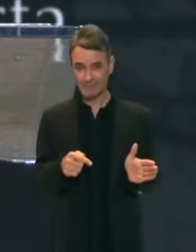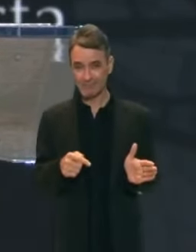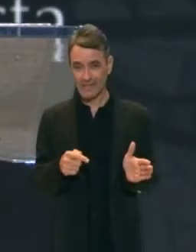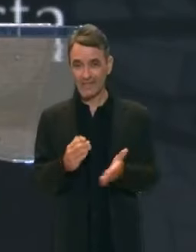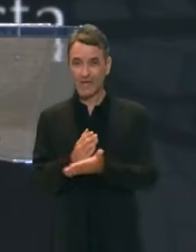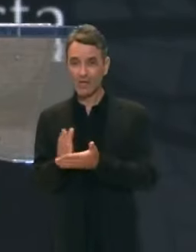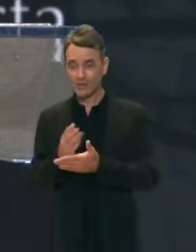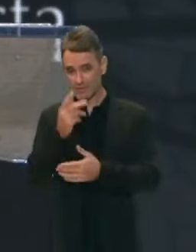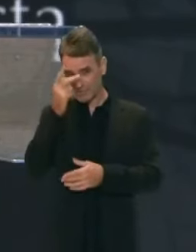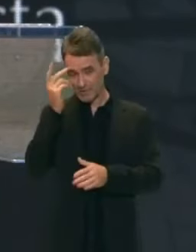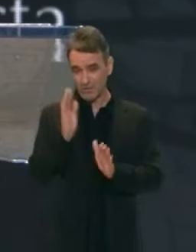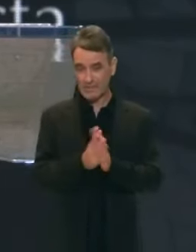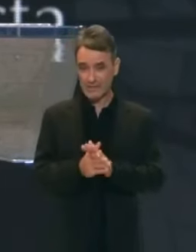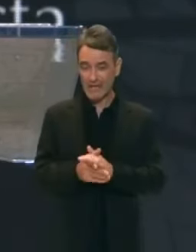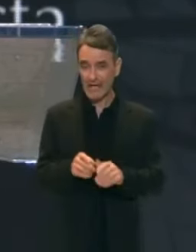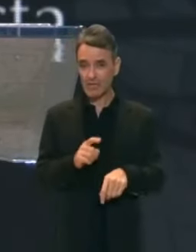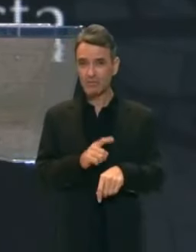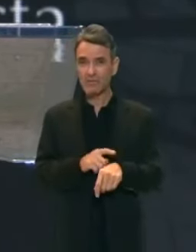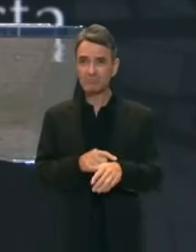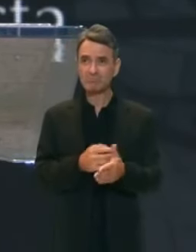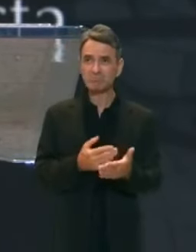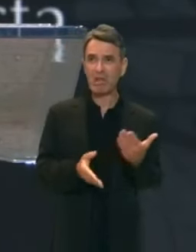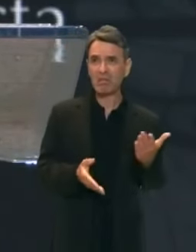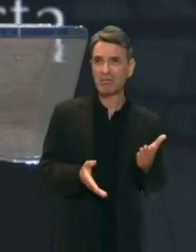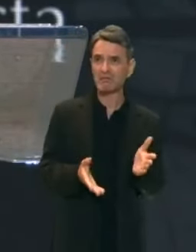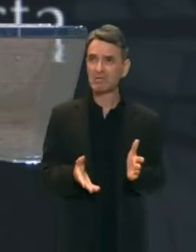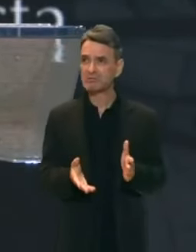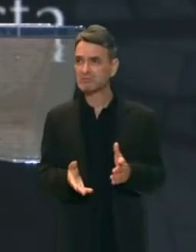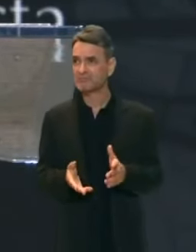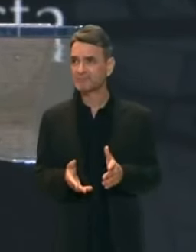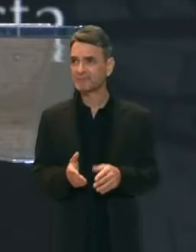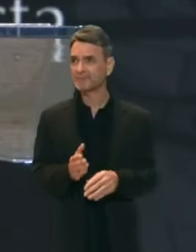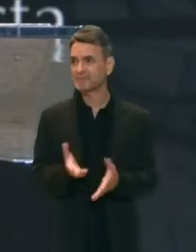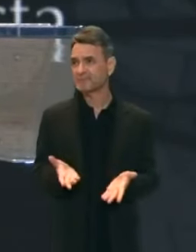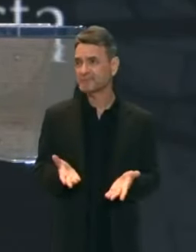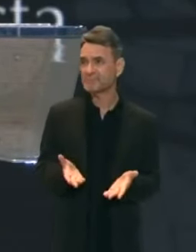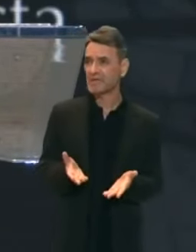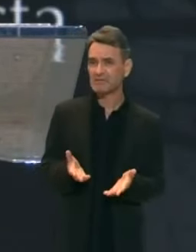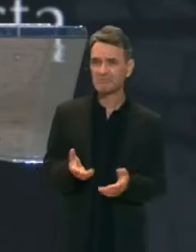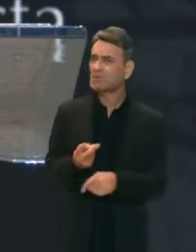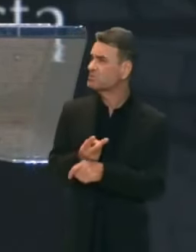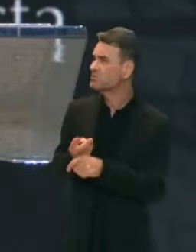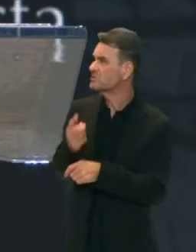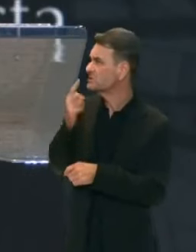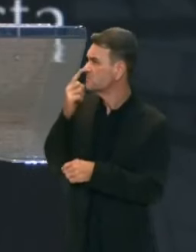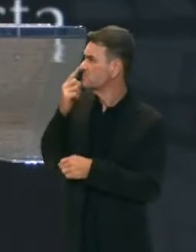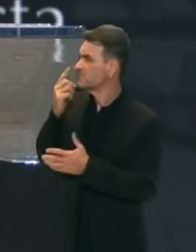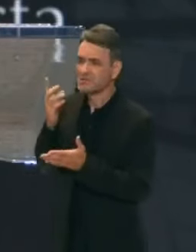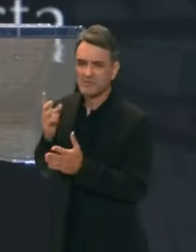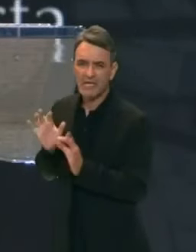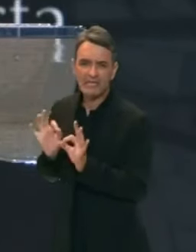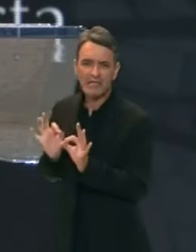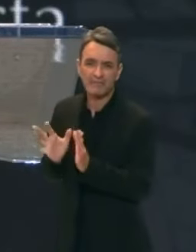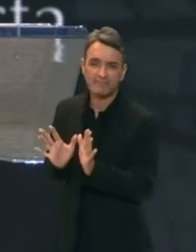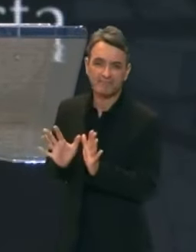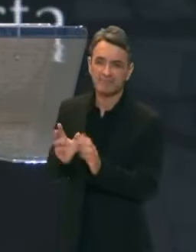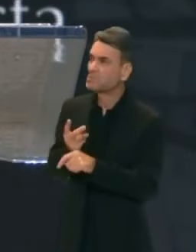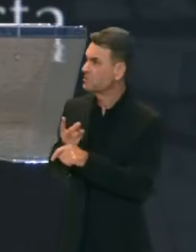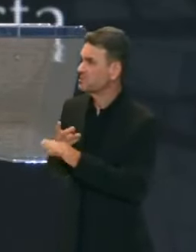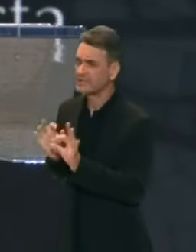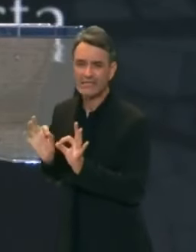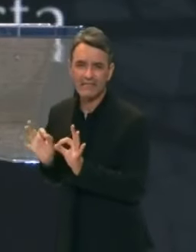tempo e não temos buscado mais intimidade com Deus. Não temos buscado